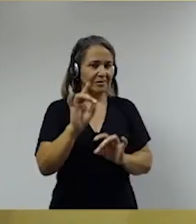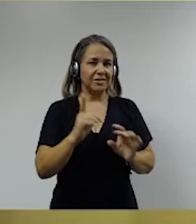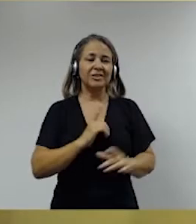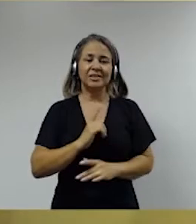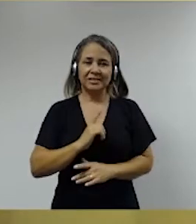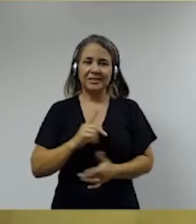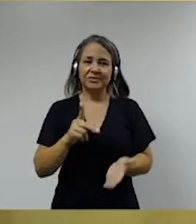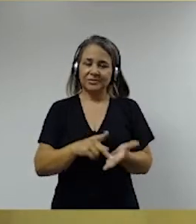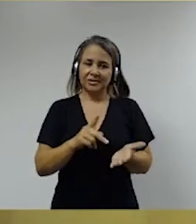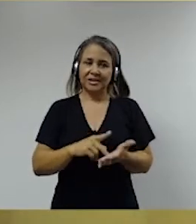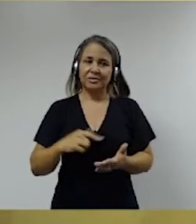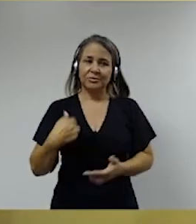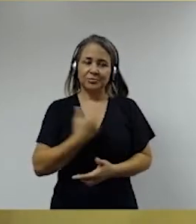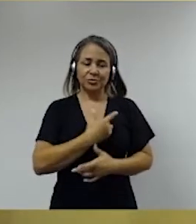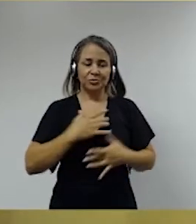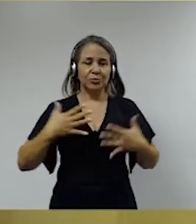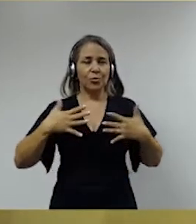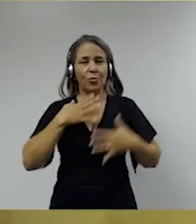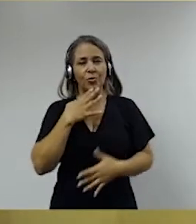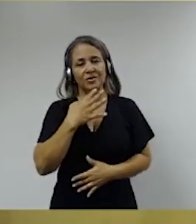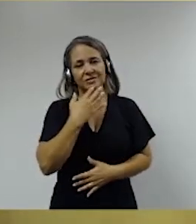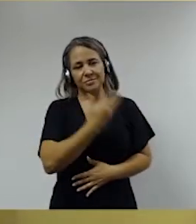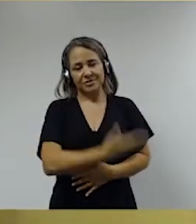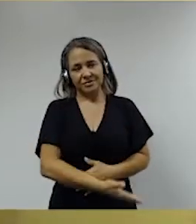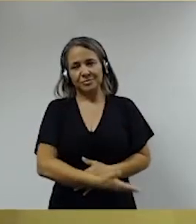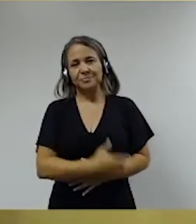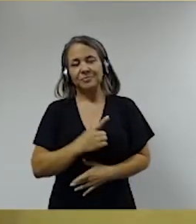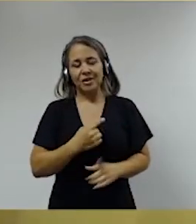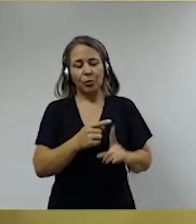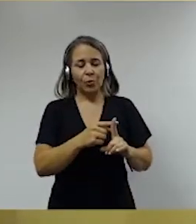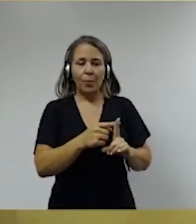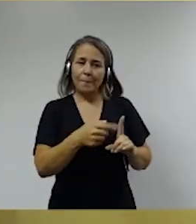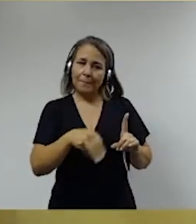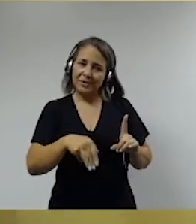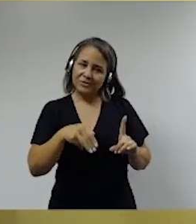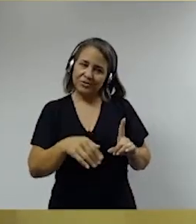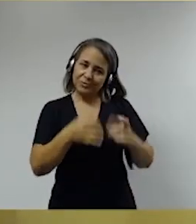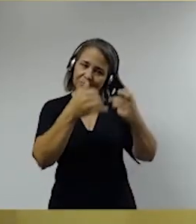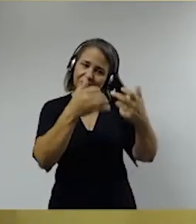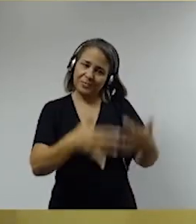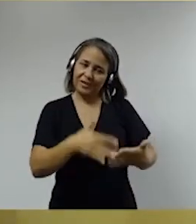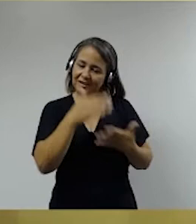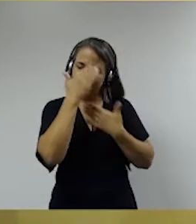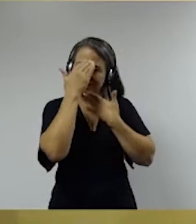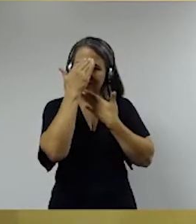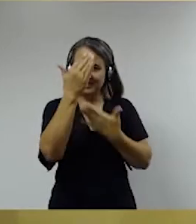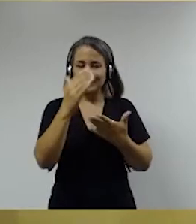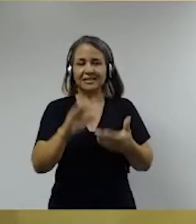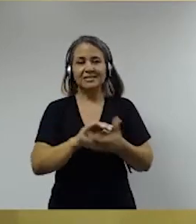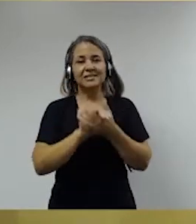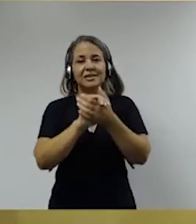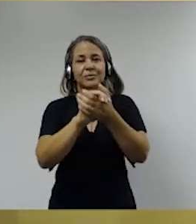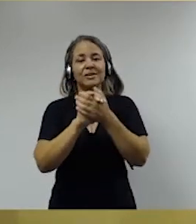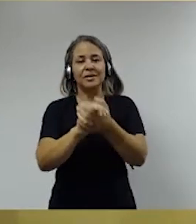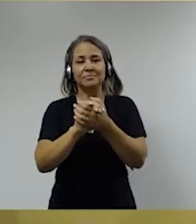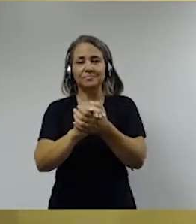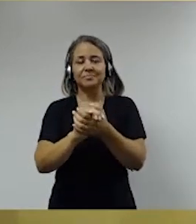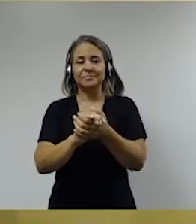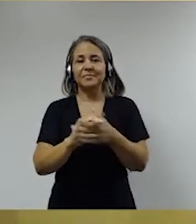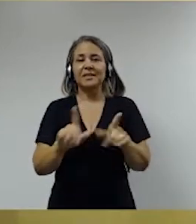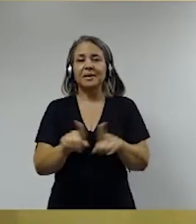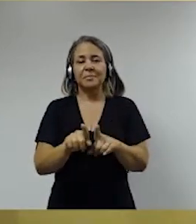merece realmente todo o nosso reconhecimento. Então, queria tirar aí um minutinho para fazer esse agradecimento e saudar, né, o doutor